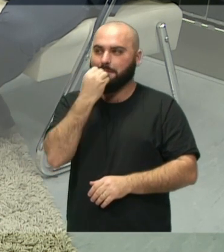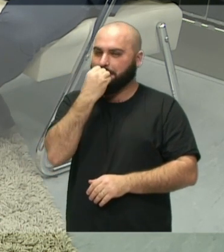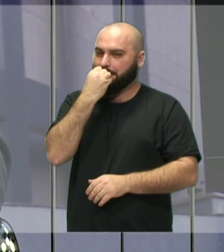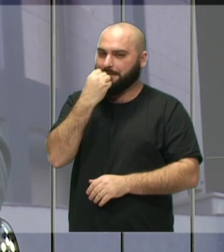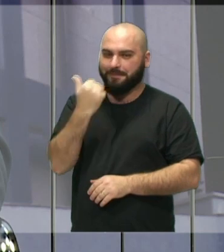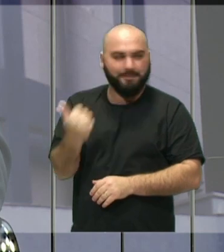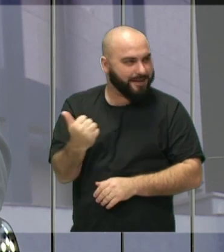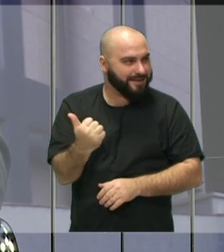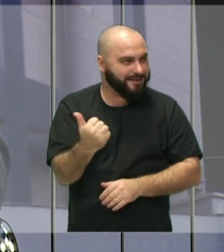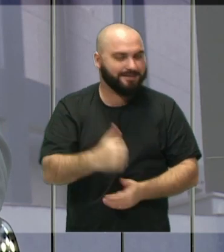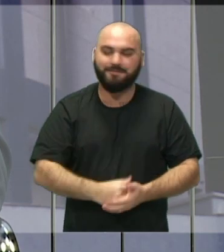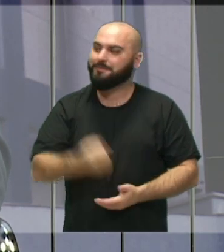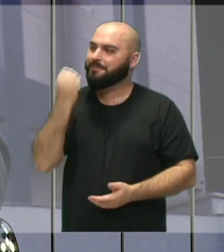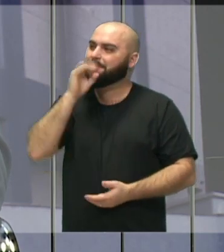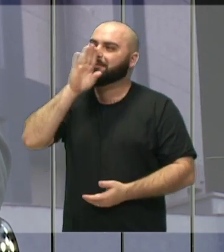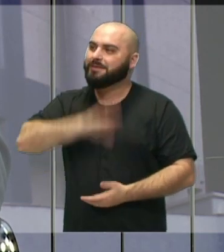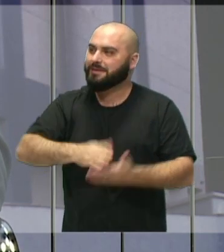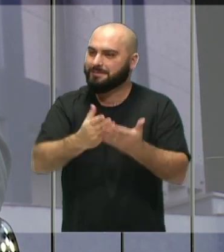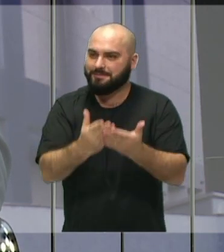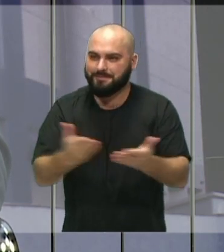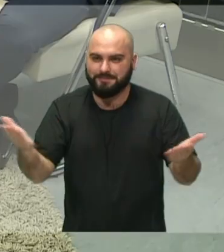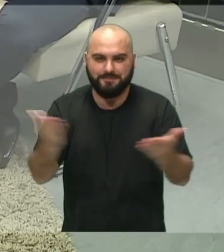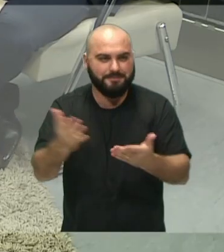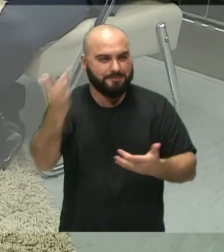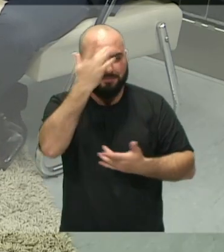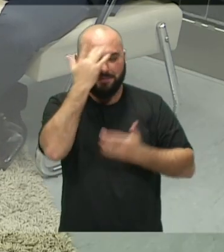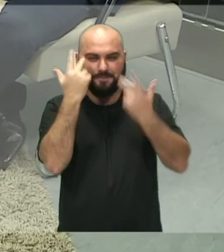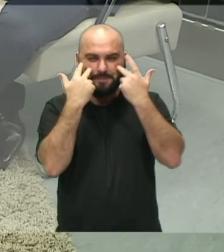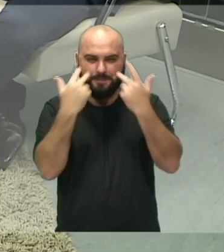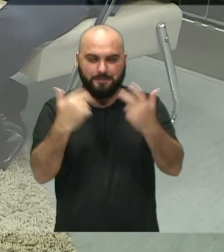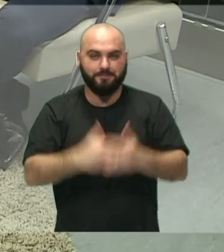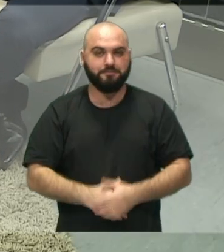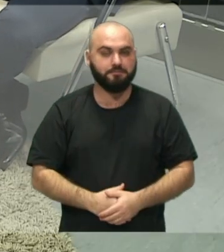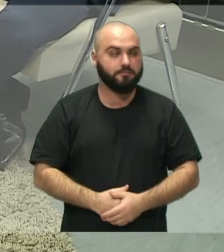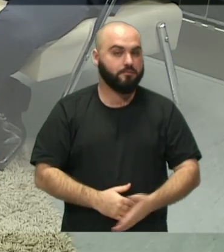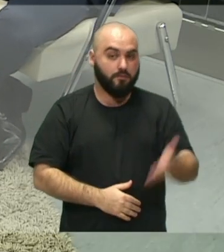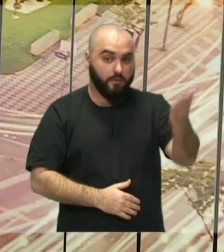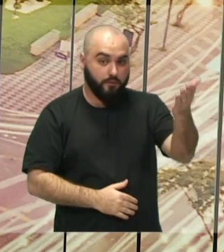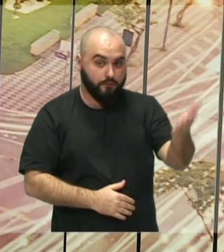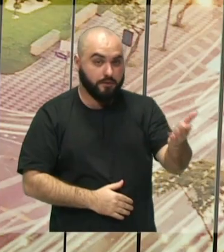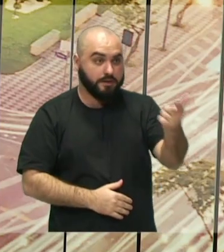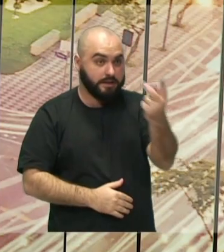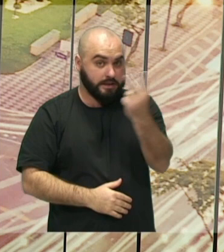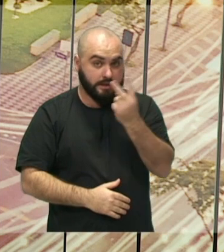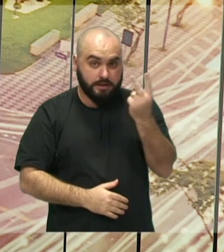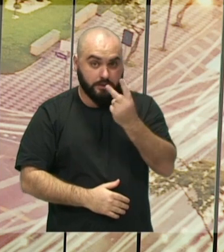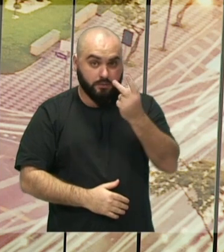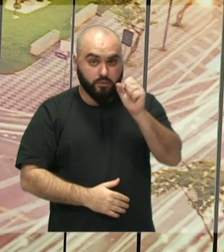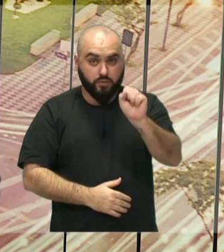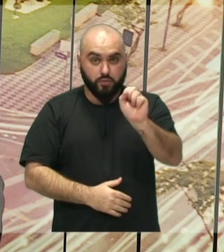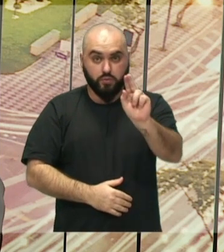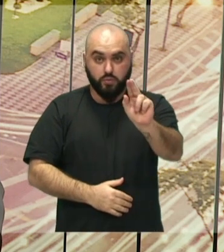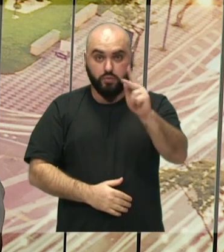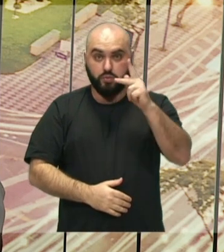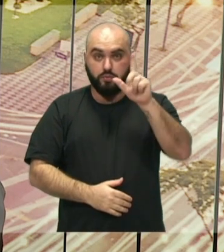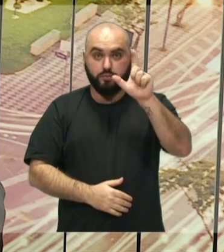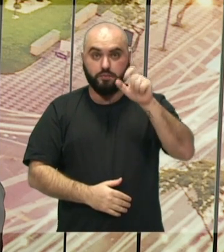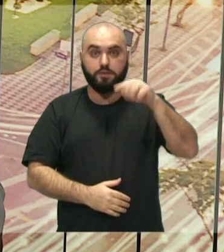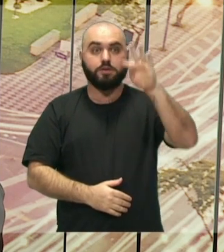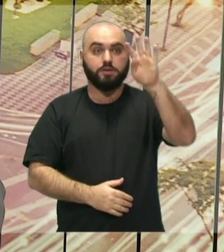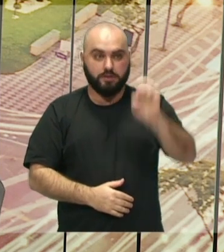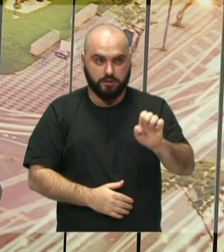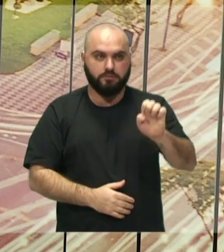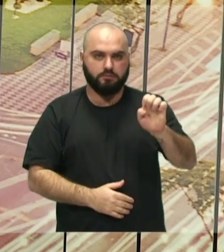Boa tarde a todos que estão nos acompanhando. O senhor ficou como segundo suplente do DEM, né? Está no lugar da primeira suplente,